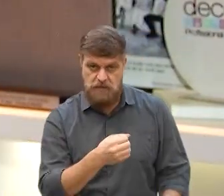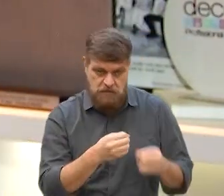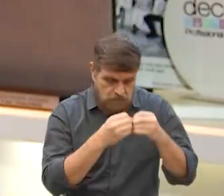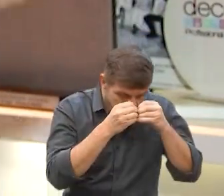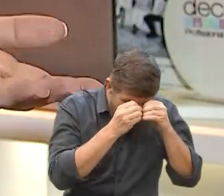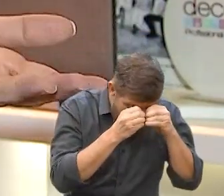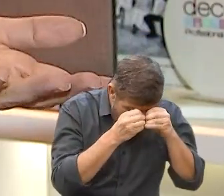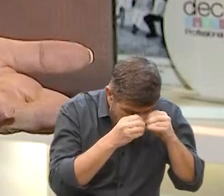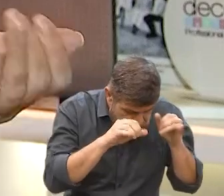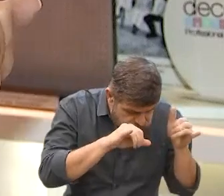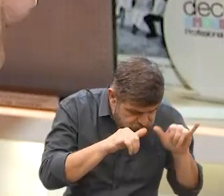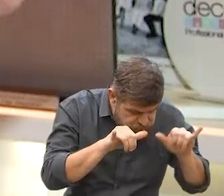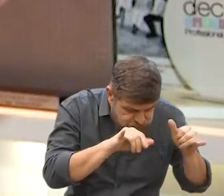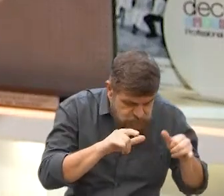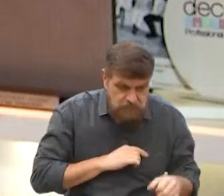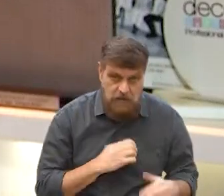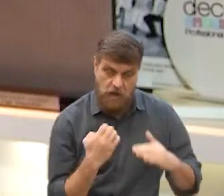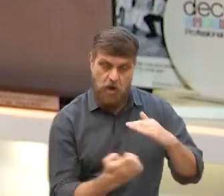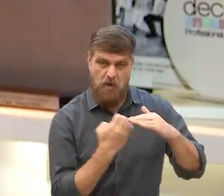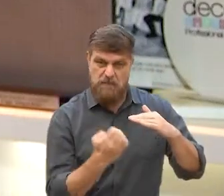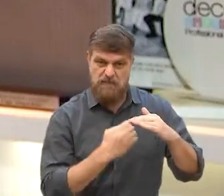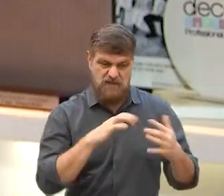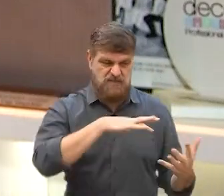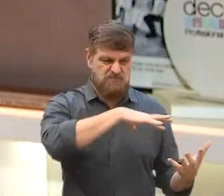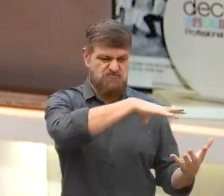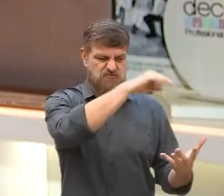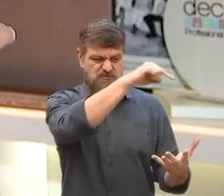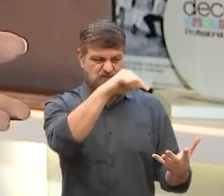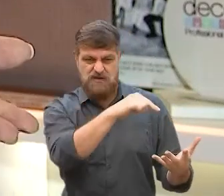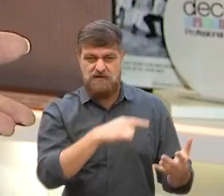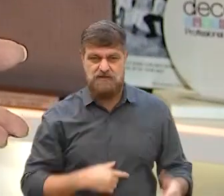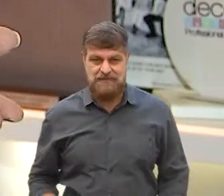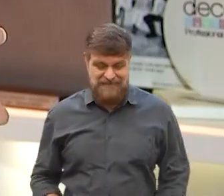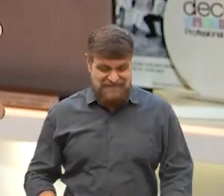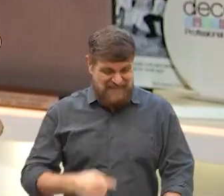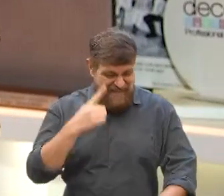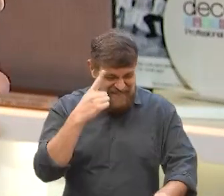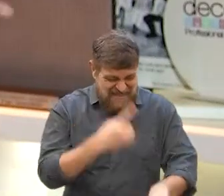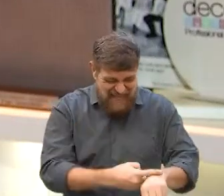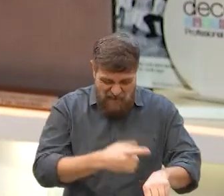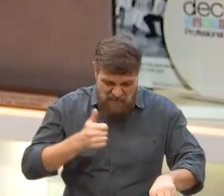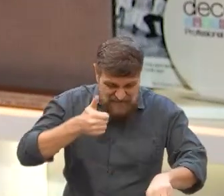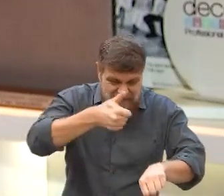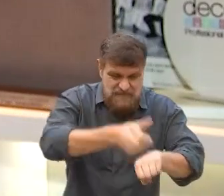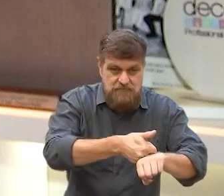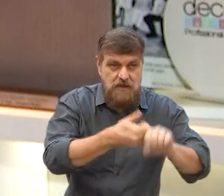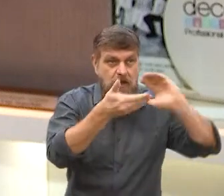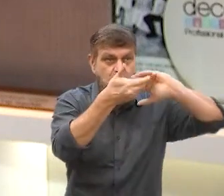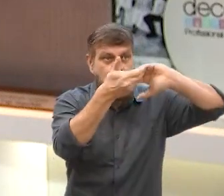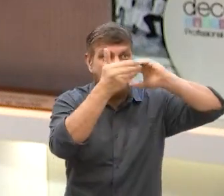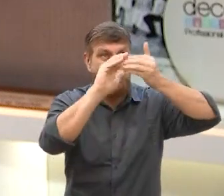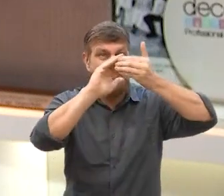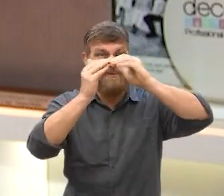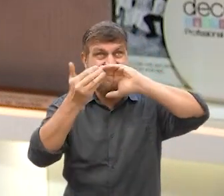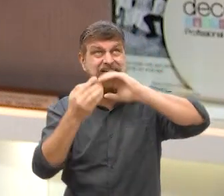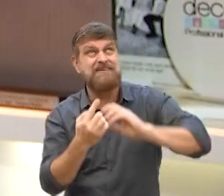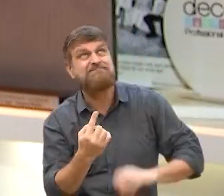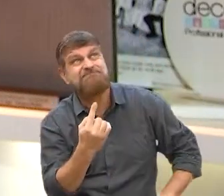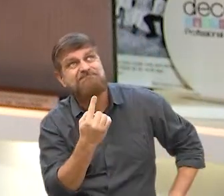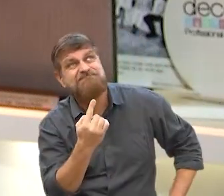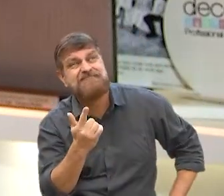duas personalidades, admiro demais, é uma lutadora, é uma guerreira, sair da onde ela saiu, né, de uma leucemia